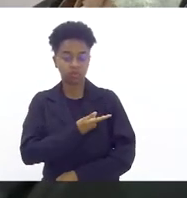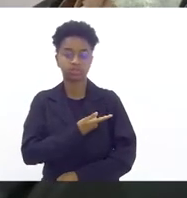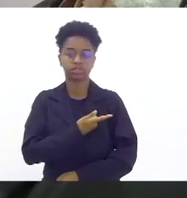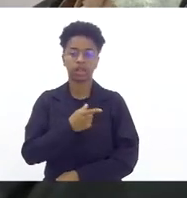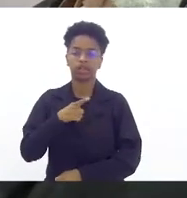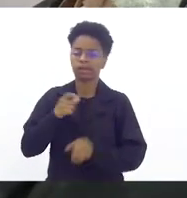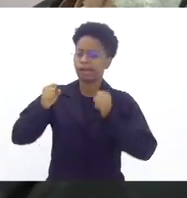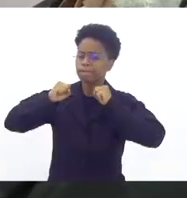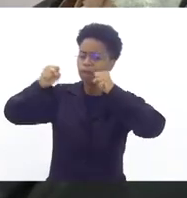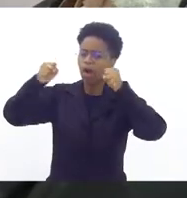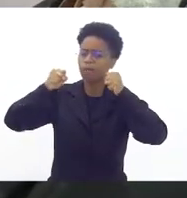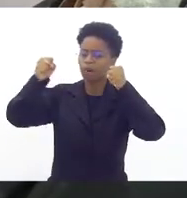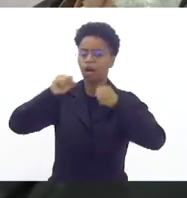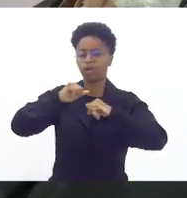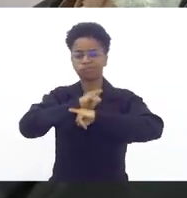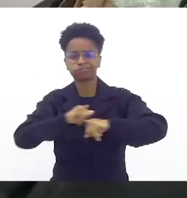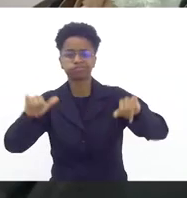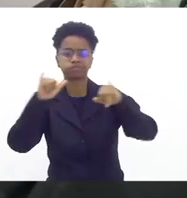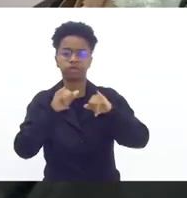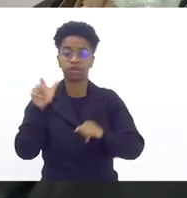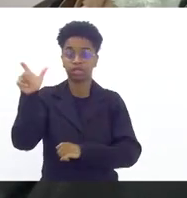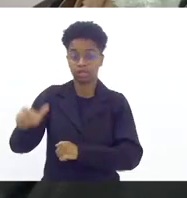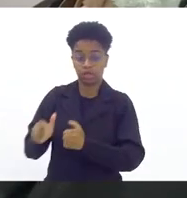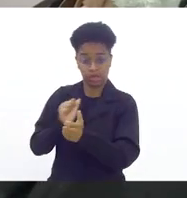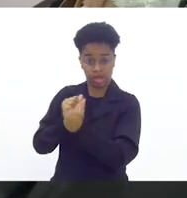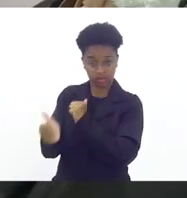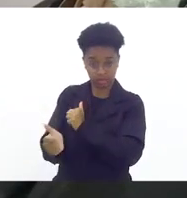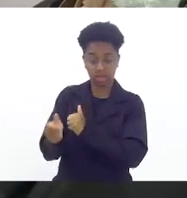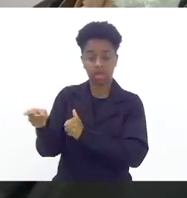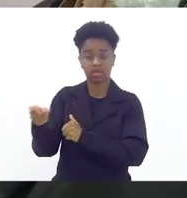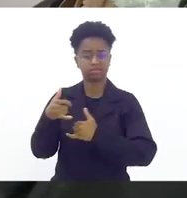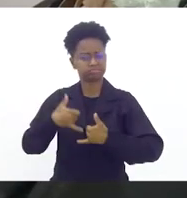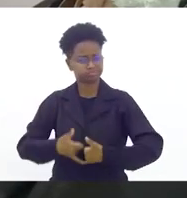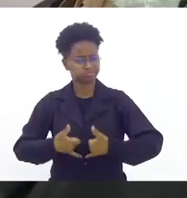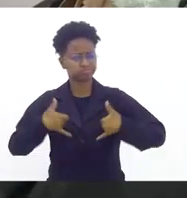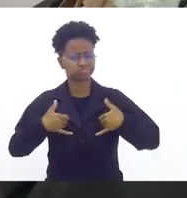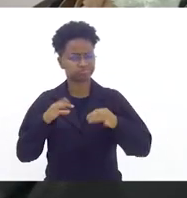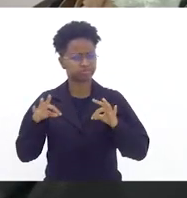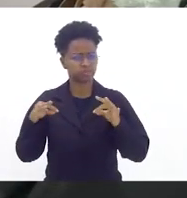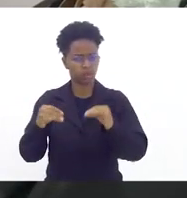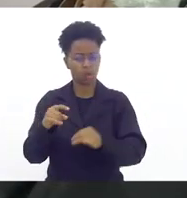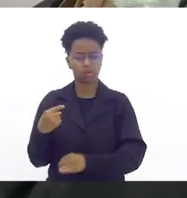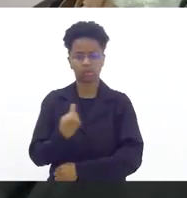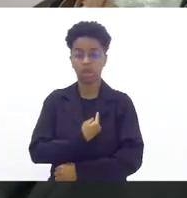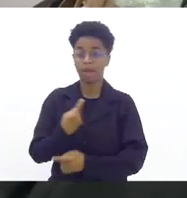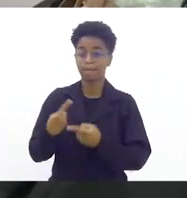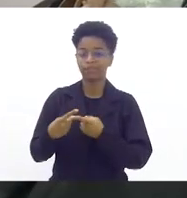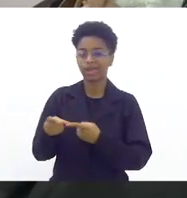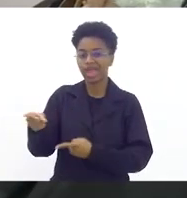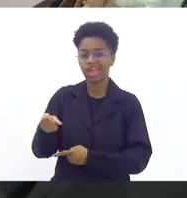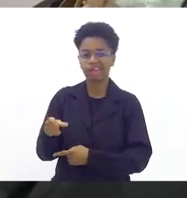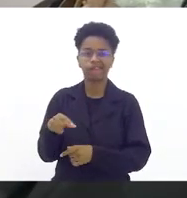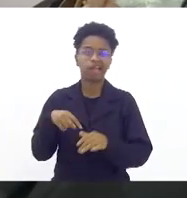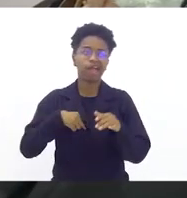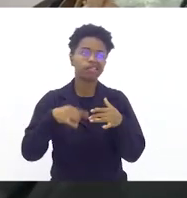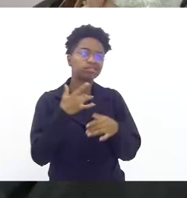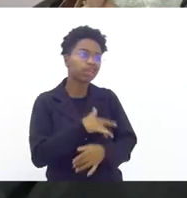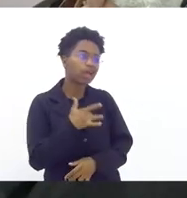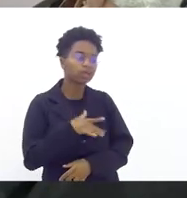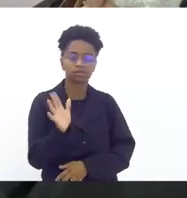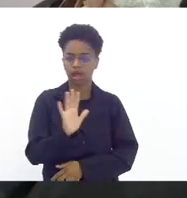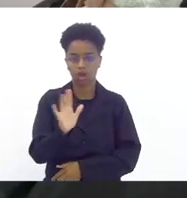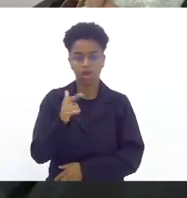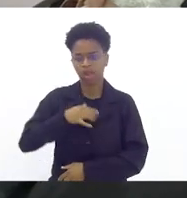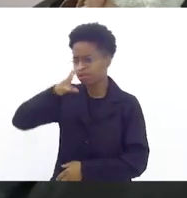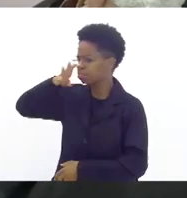essa bandeira de um jogador que nos orgulha a todos nós, porque ele não se fez de vítima, não, ele foi acusador.